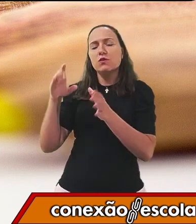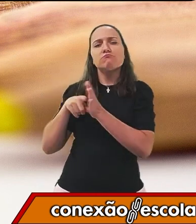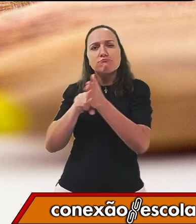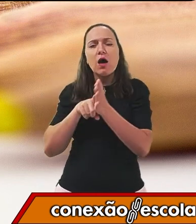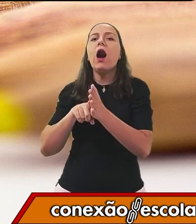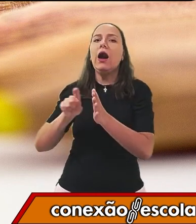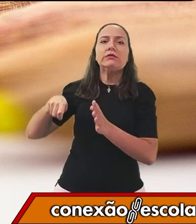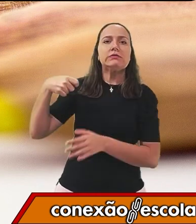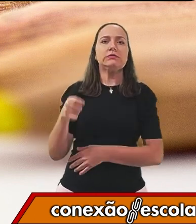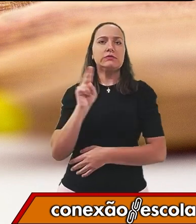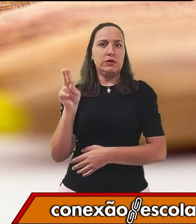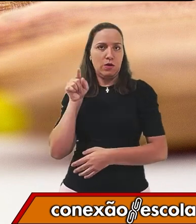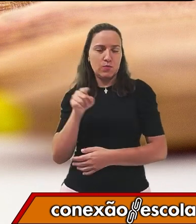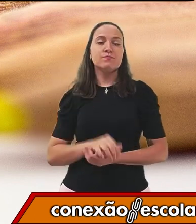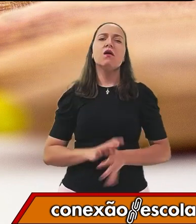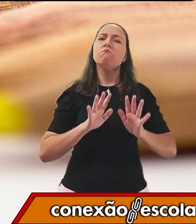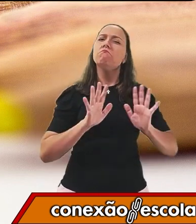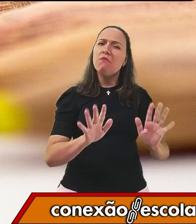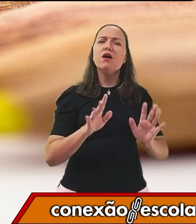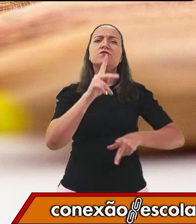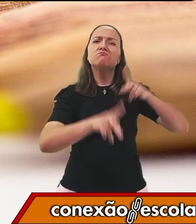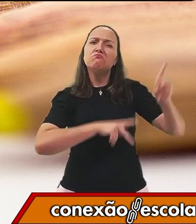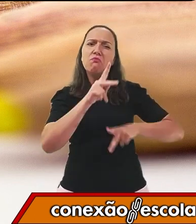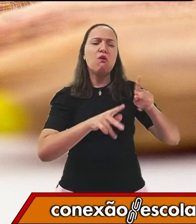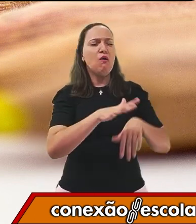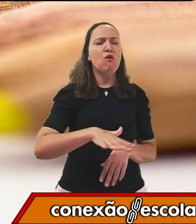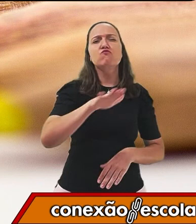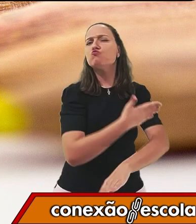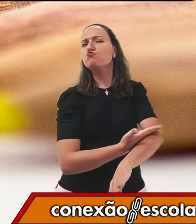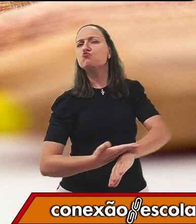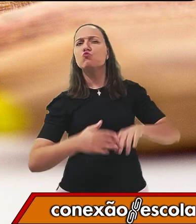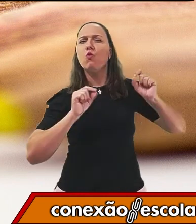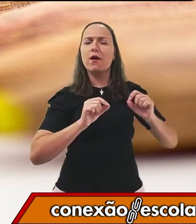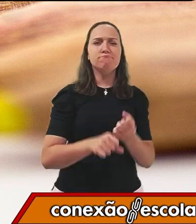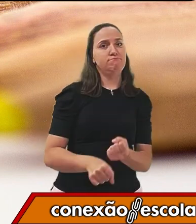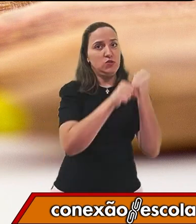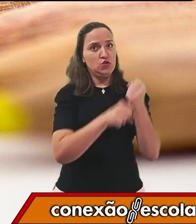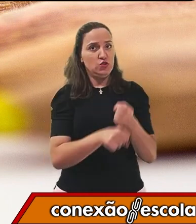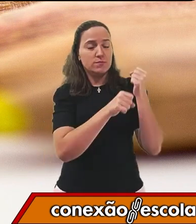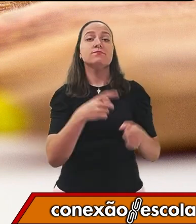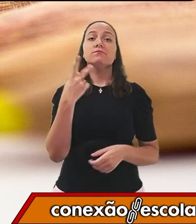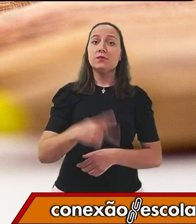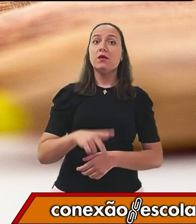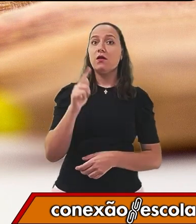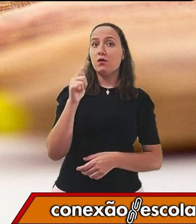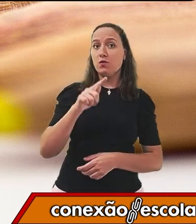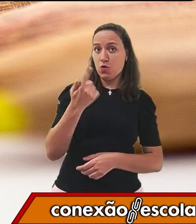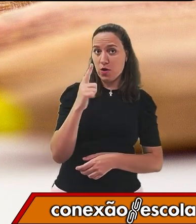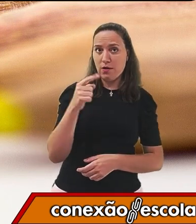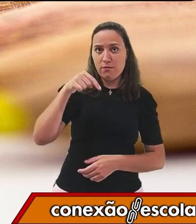alimento. Já o nome popular pode ser diferente em cada lugar. Em Goiás, por exemplo, nós